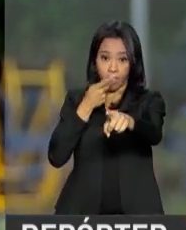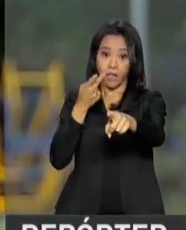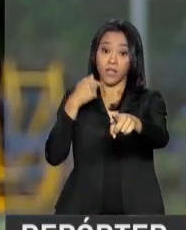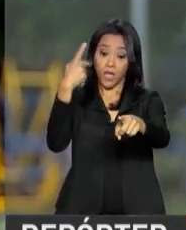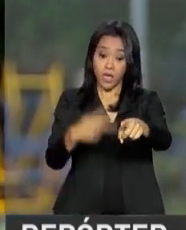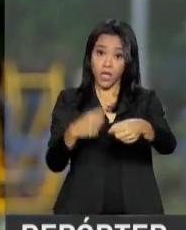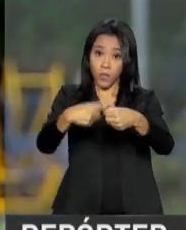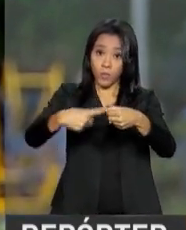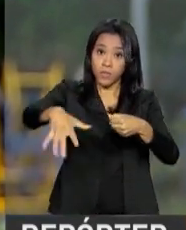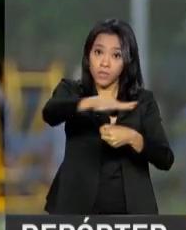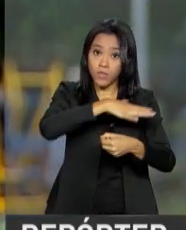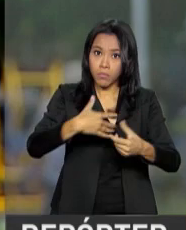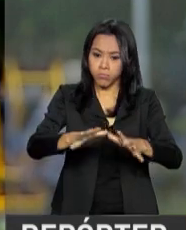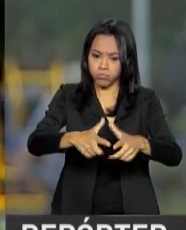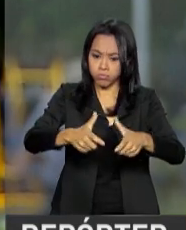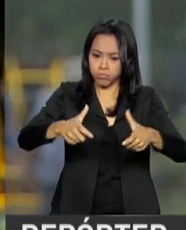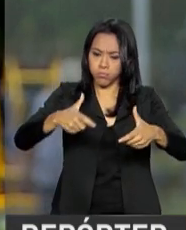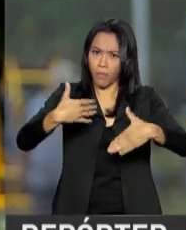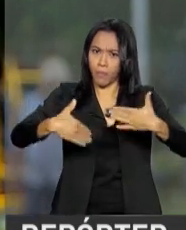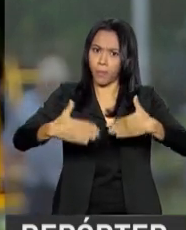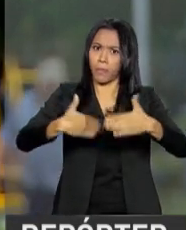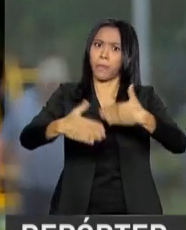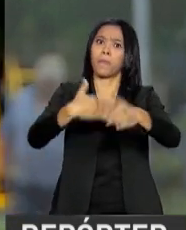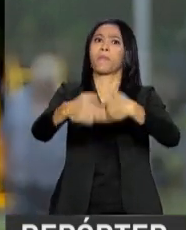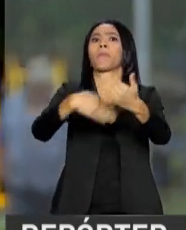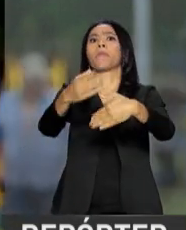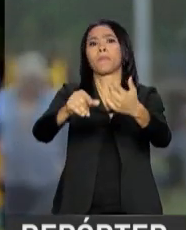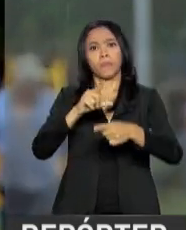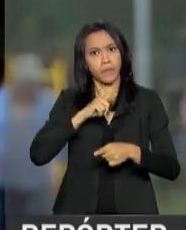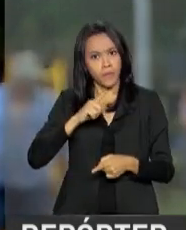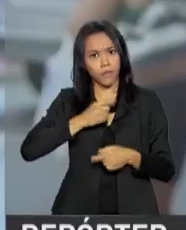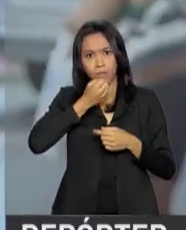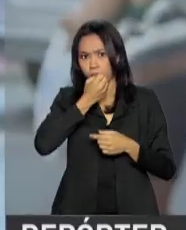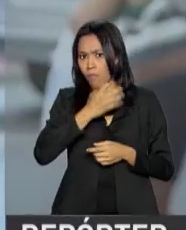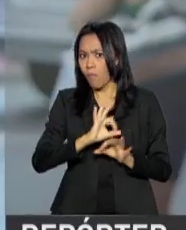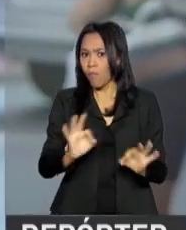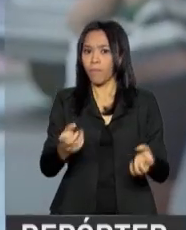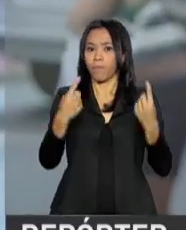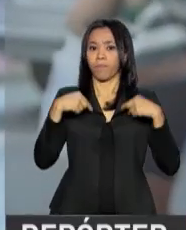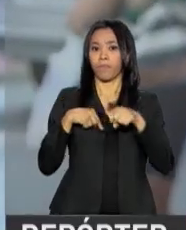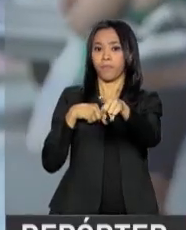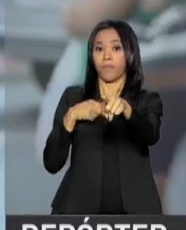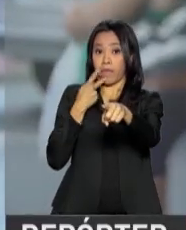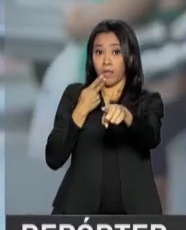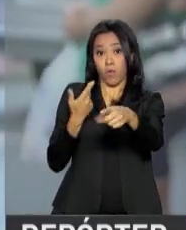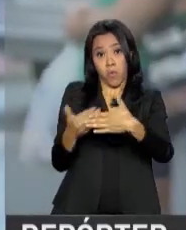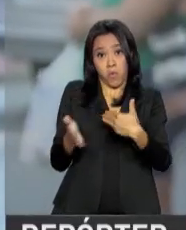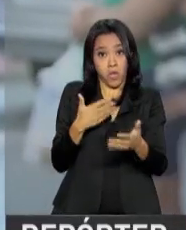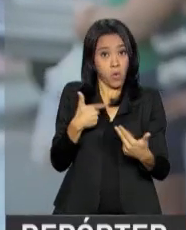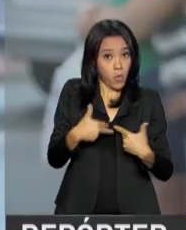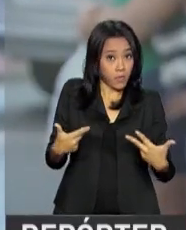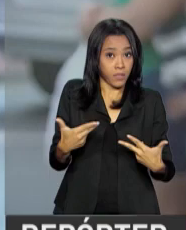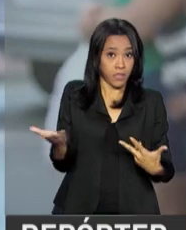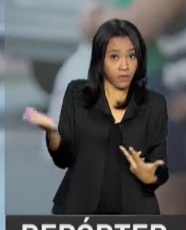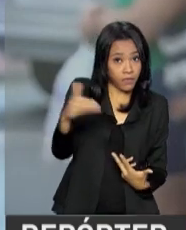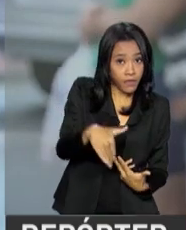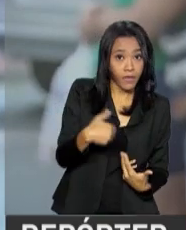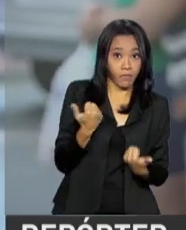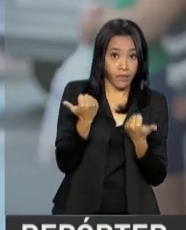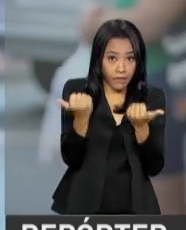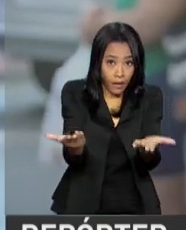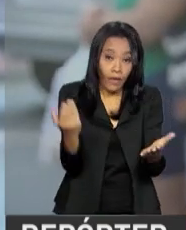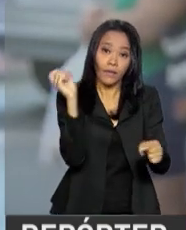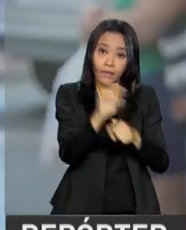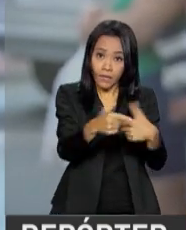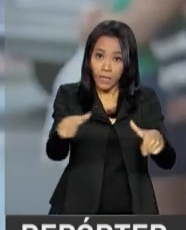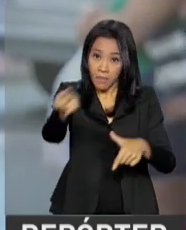assim, até fora da programação. Ele teve um boom. Qualquer coisa que venha mais para que dê emprego para essa